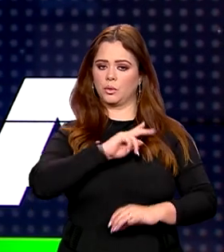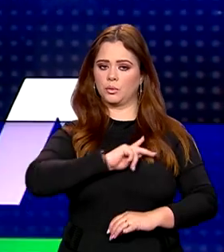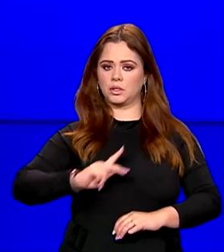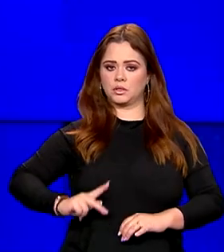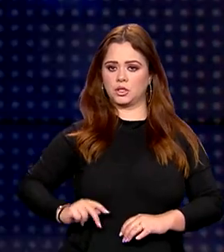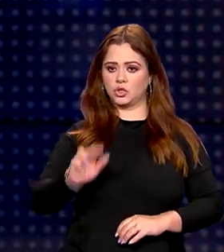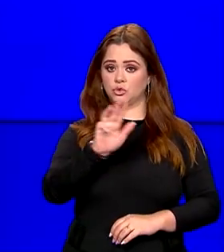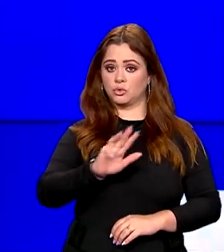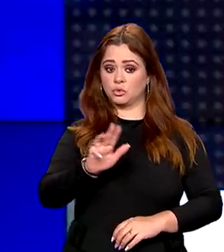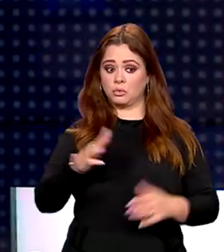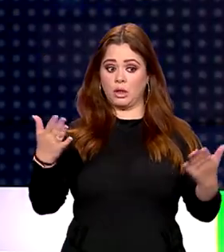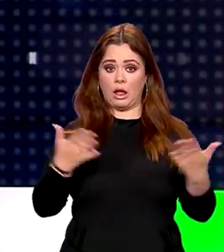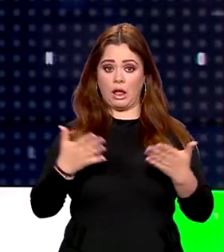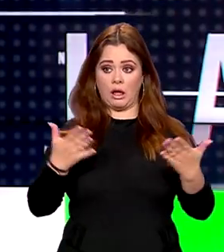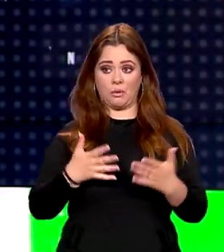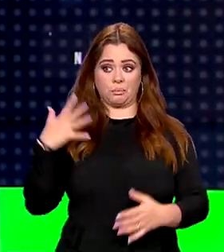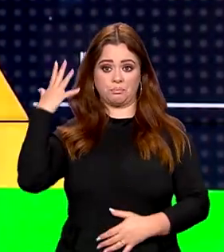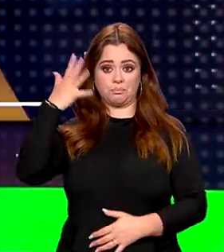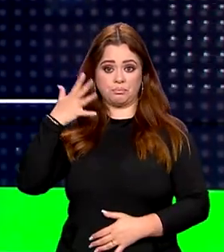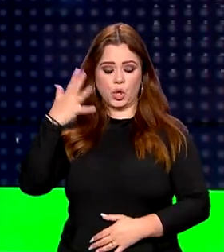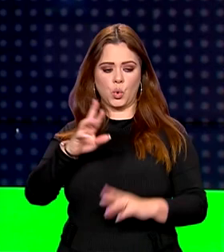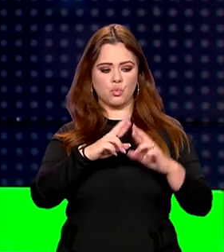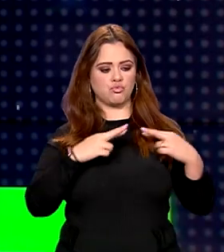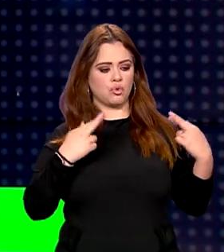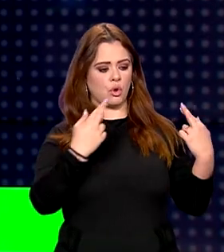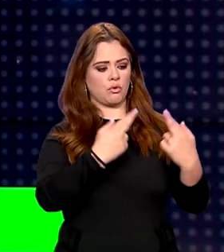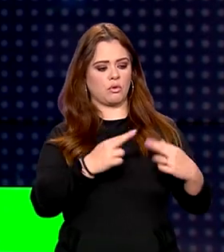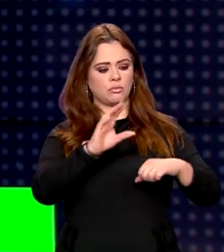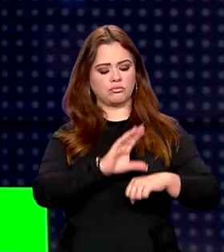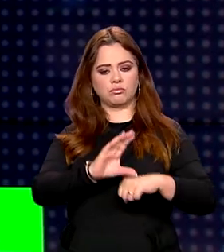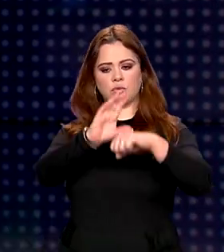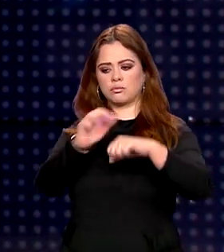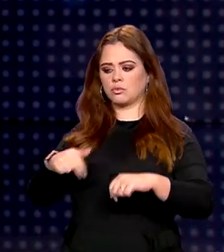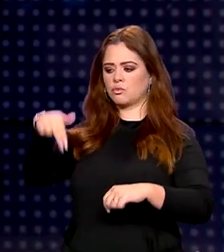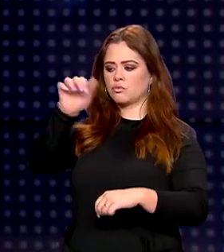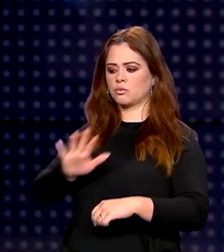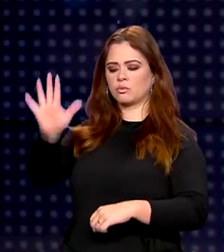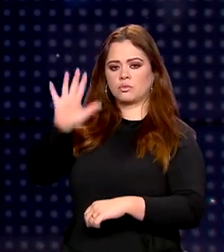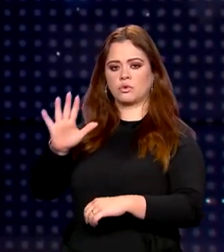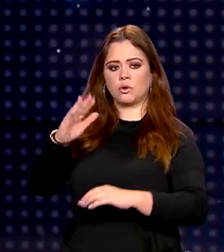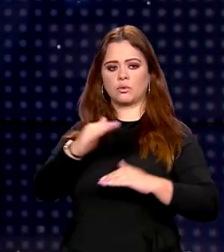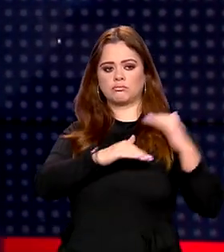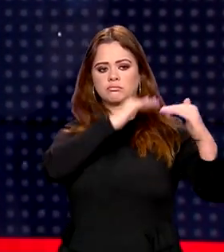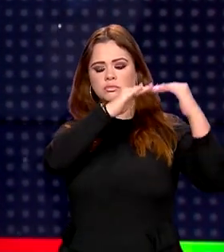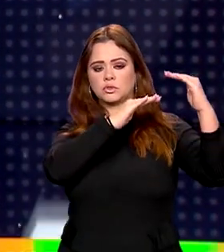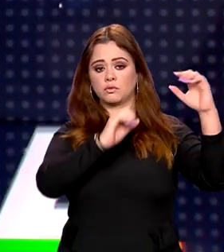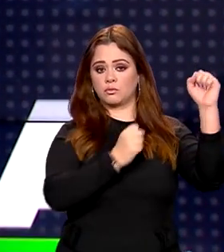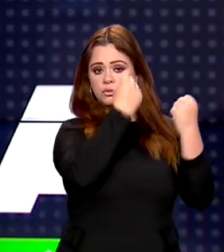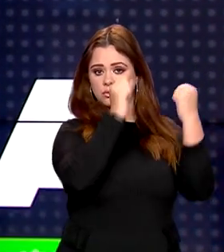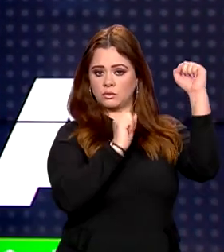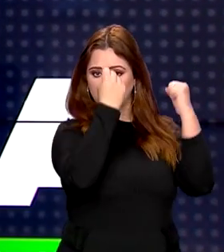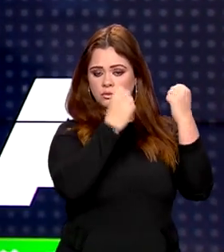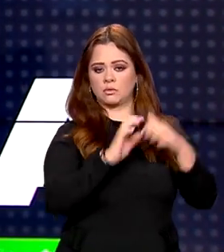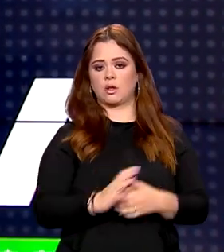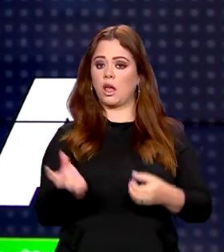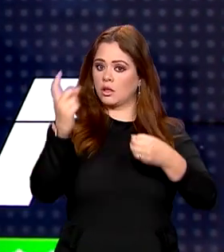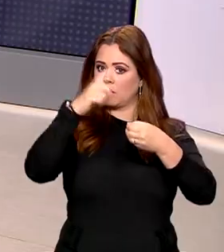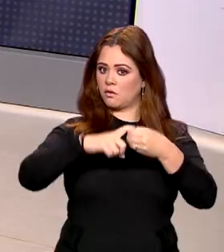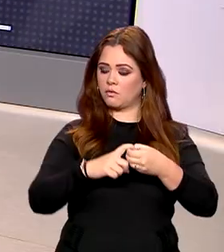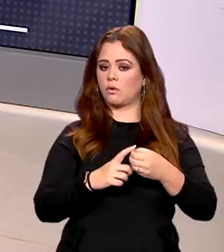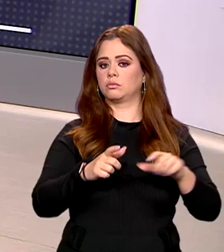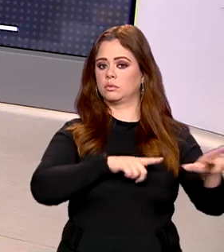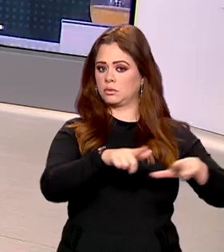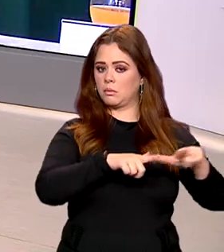presidente Lula fala neste momento na reunião do Conselho Nacional de Desenvolvimento Industrial, que retoma os trabalhos